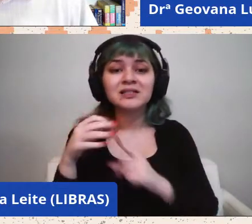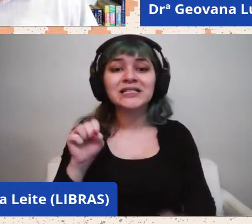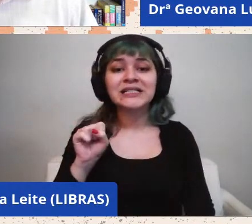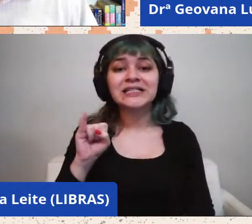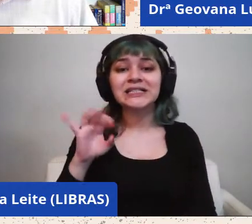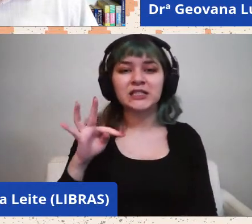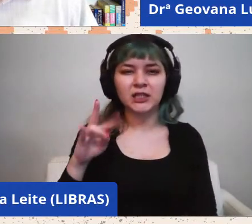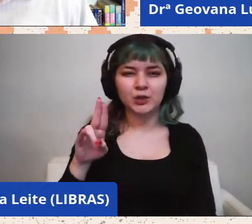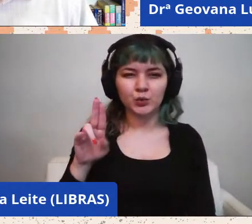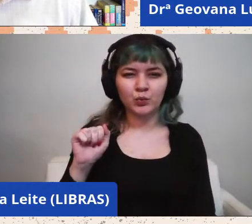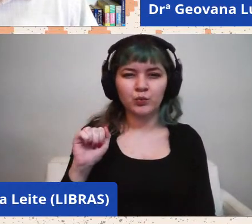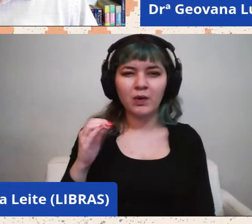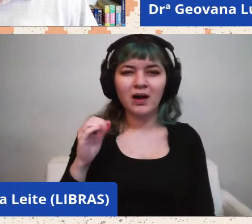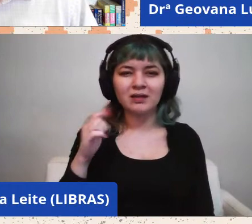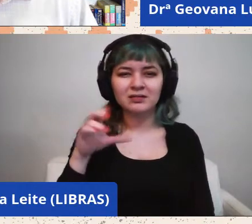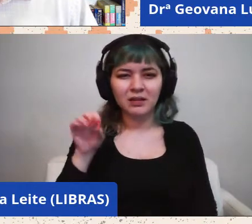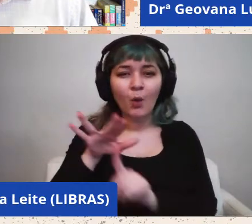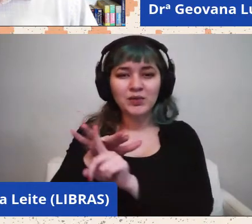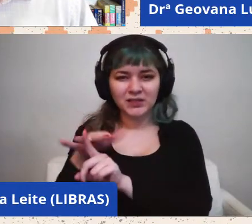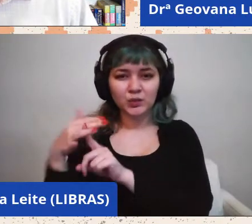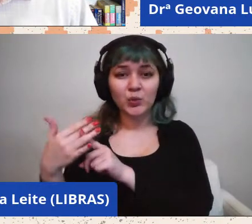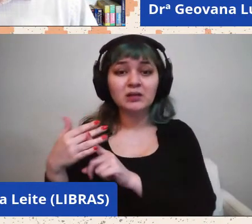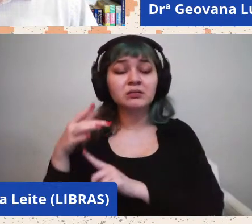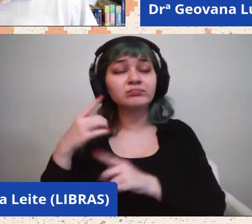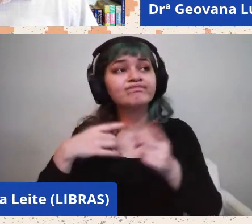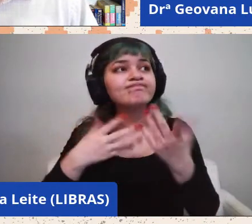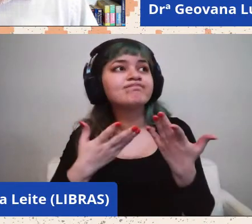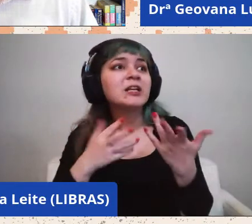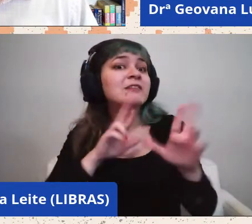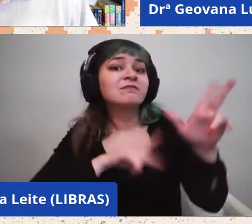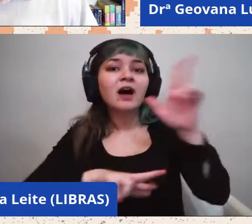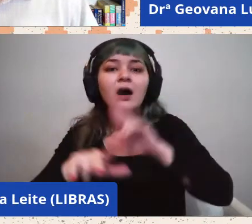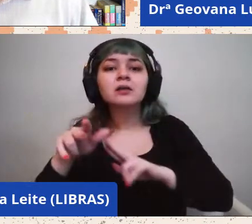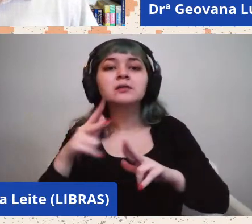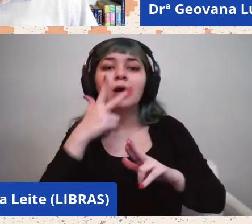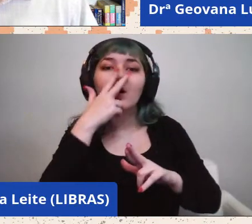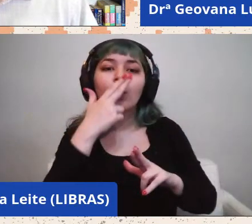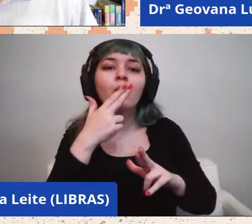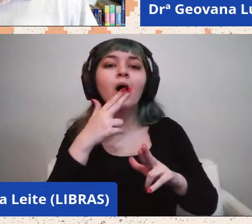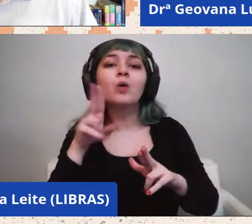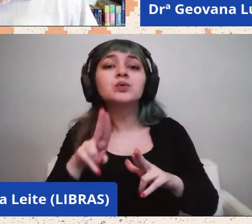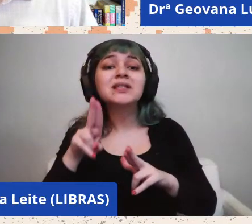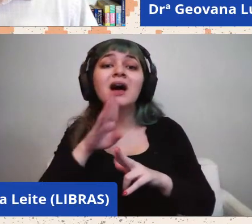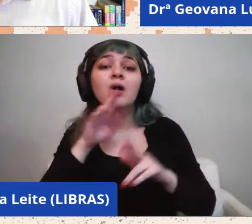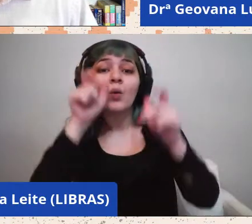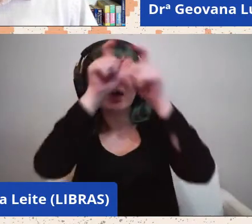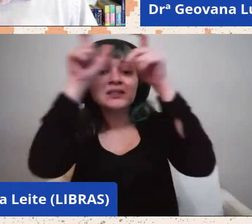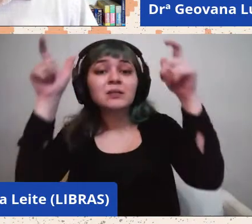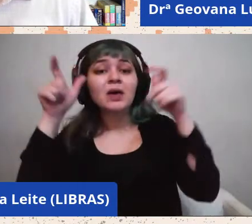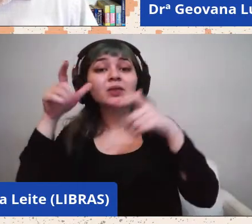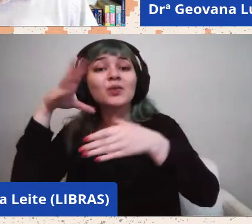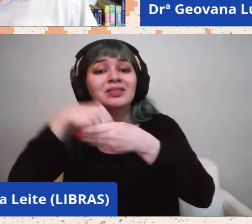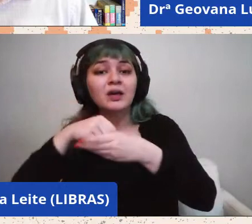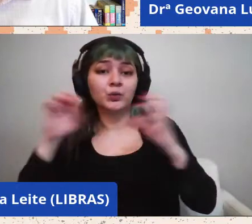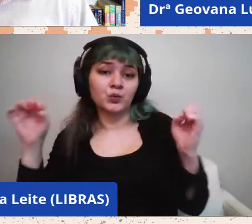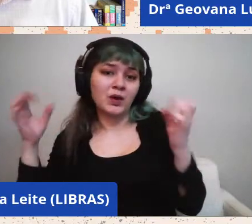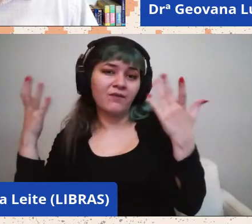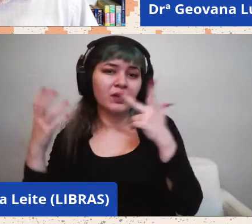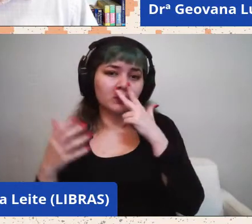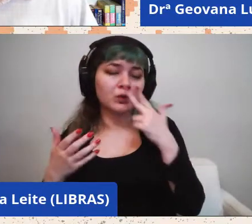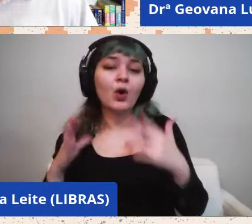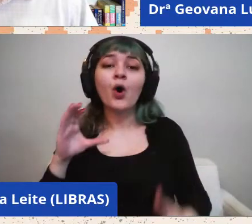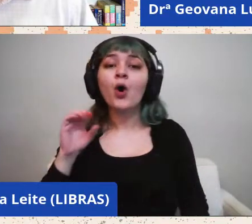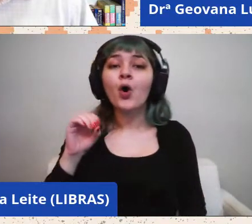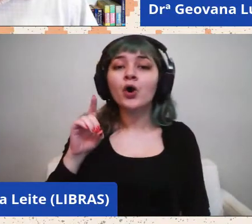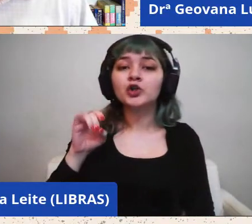de vista da socialização do conhecimento nos eventos, como é a questão de um código